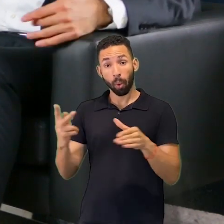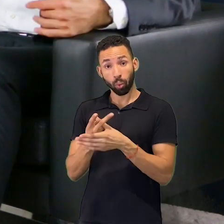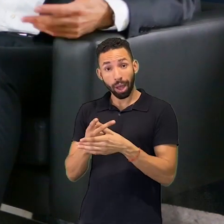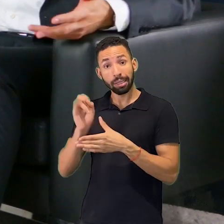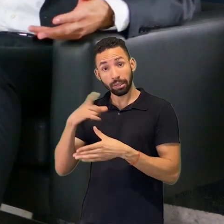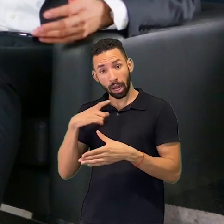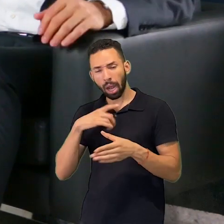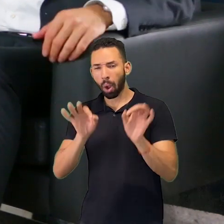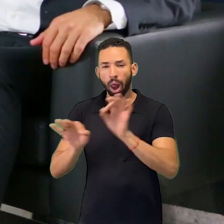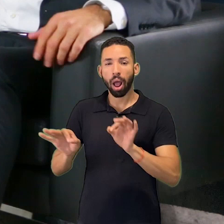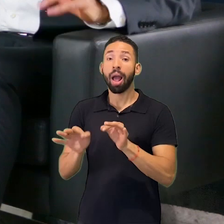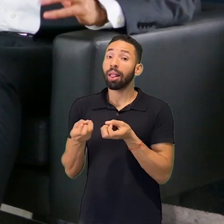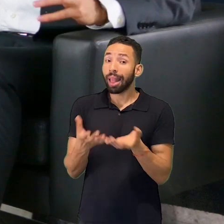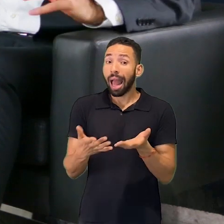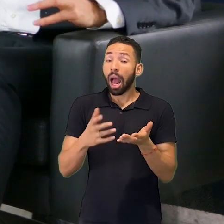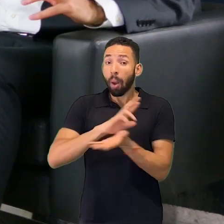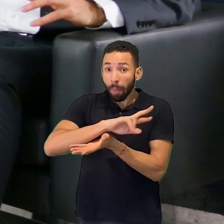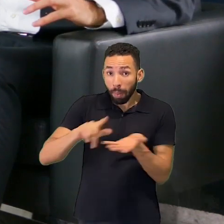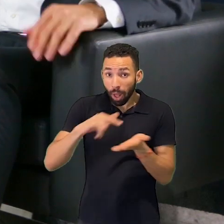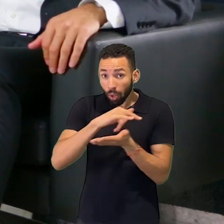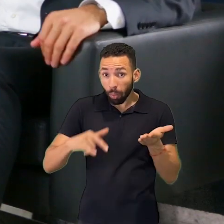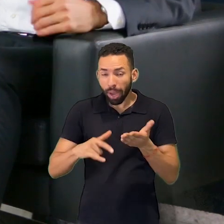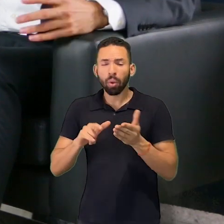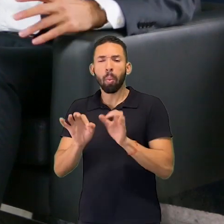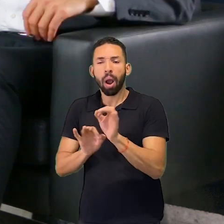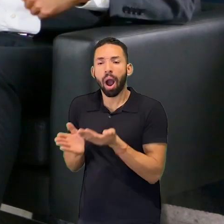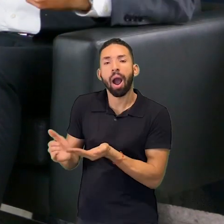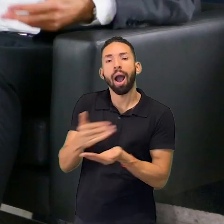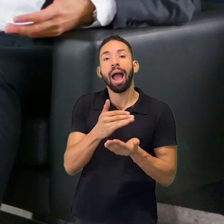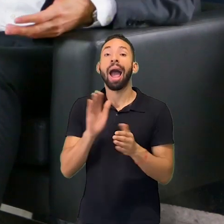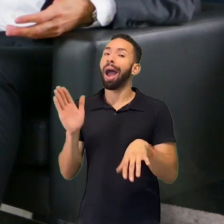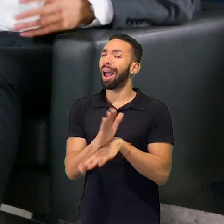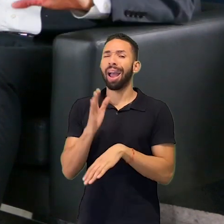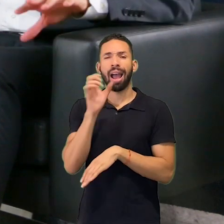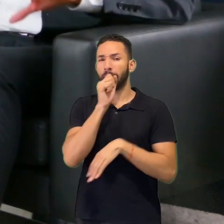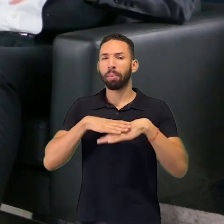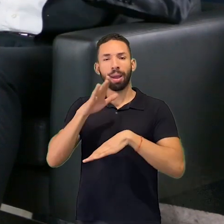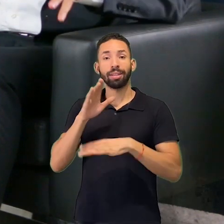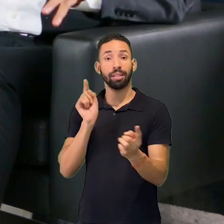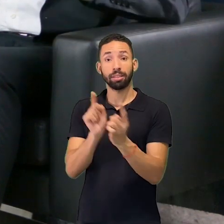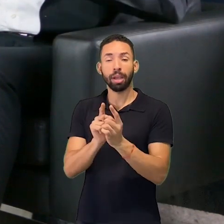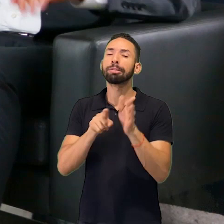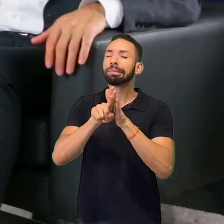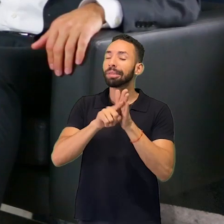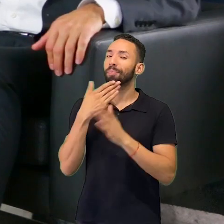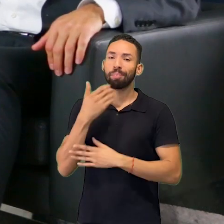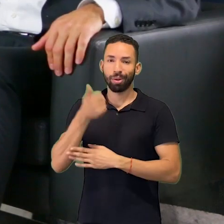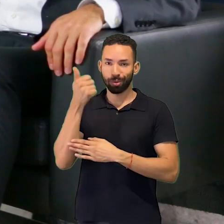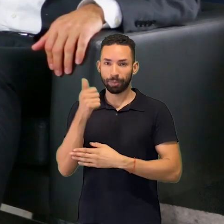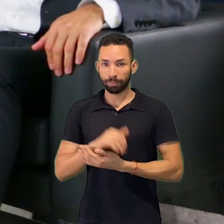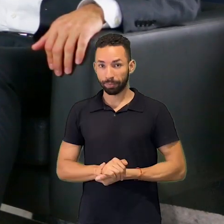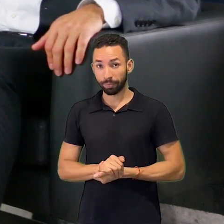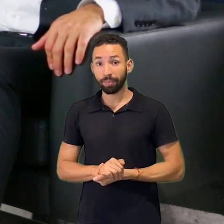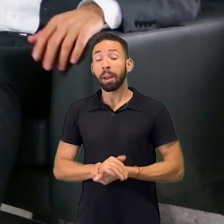prontuário médico se ela tiver. Então, todos esses documentos, quando ela chegar lá, vai agilizar o atendimento e vai possibilitar uma análise